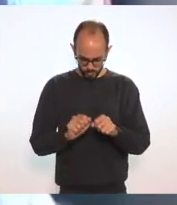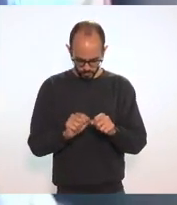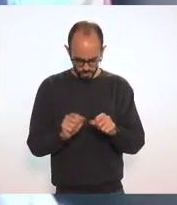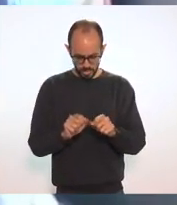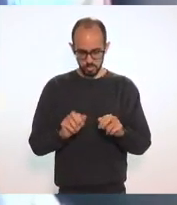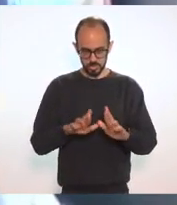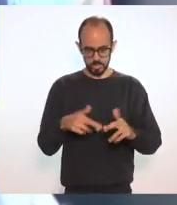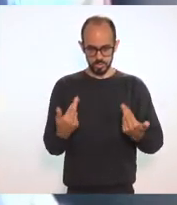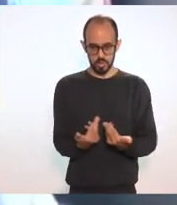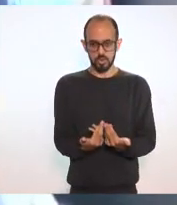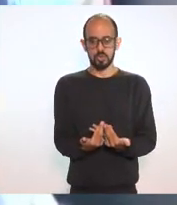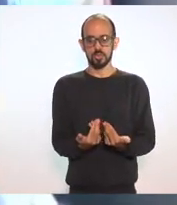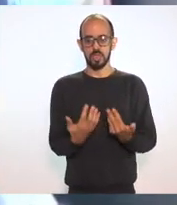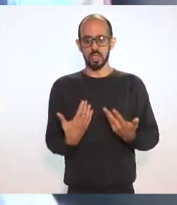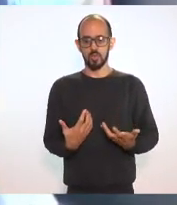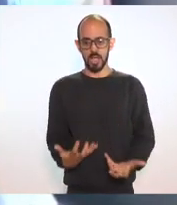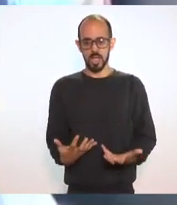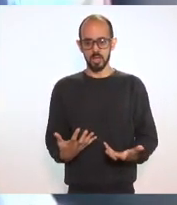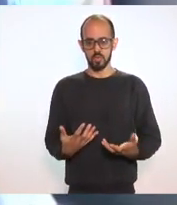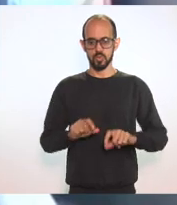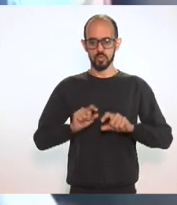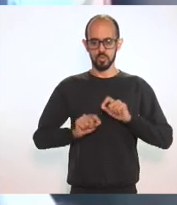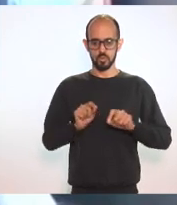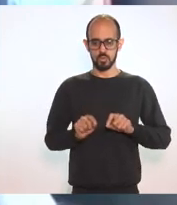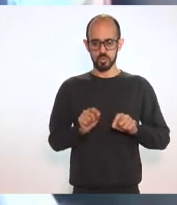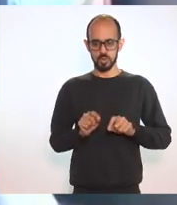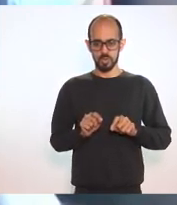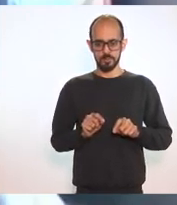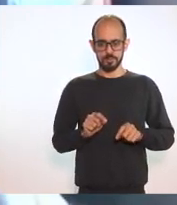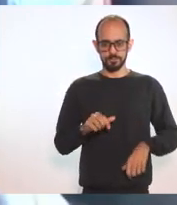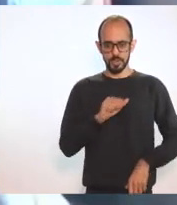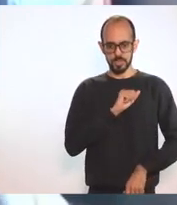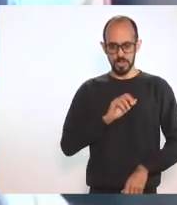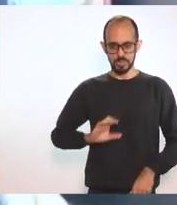queria, deputado André Siciliano,